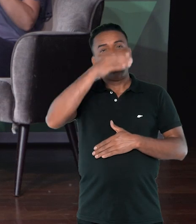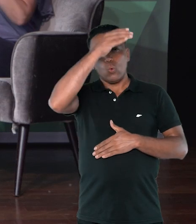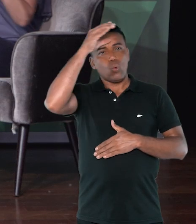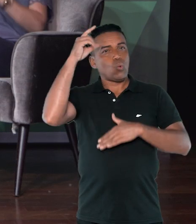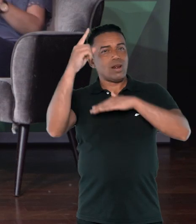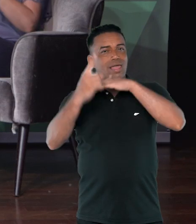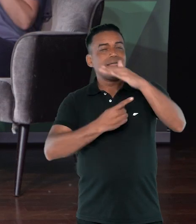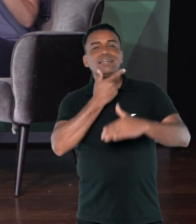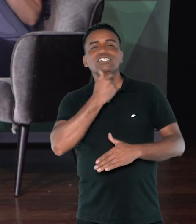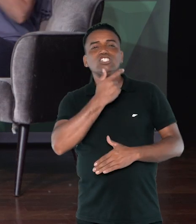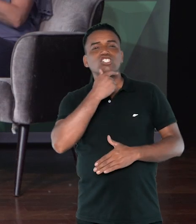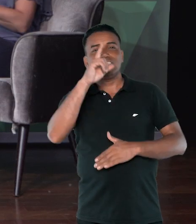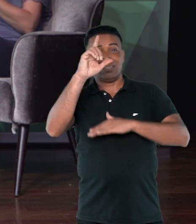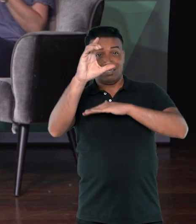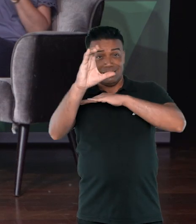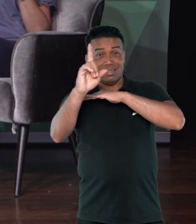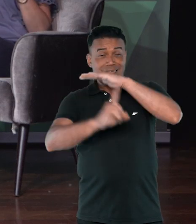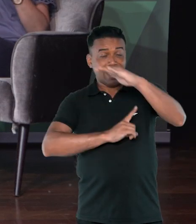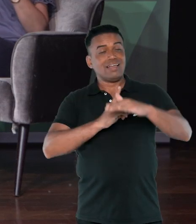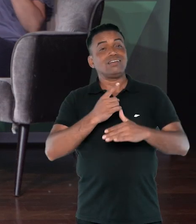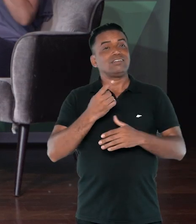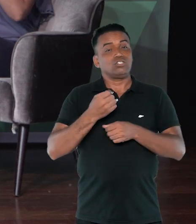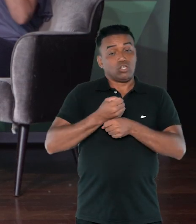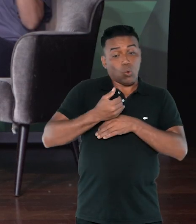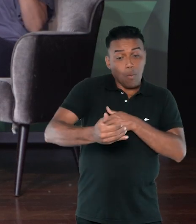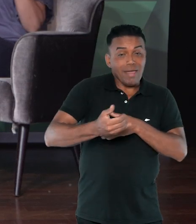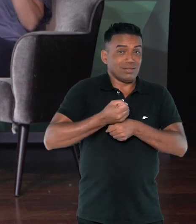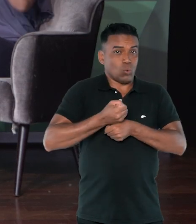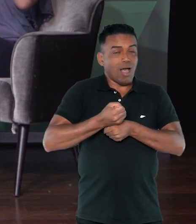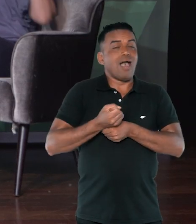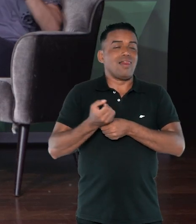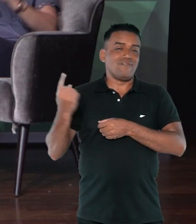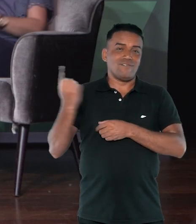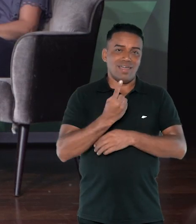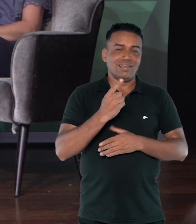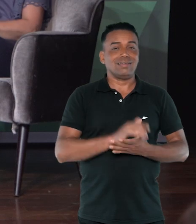sumindo, se deu alta, assim, sem oficializar isso, para não ter que, né? Para poder